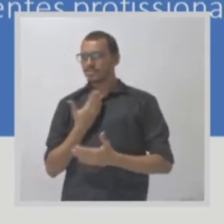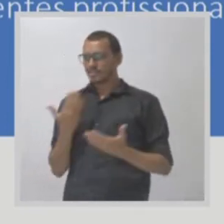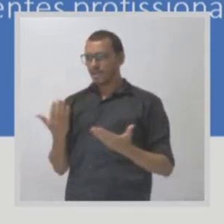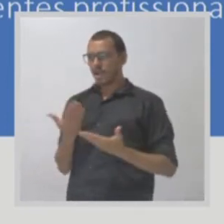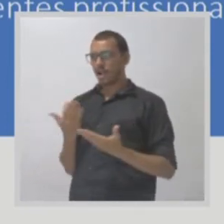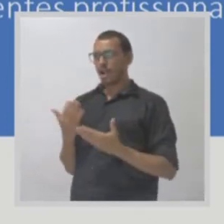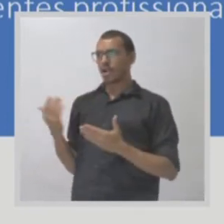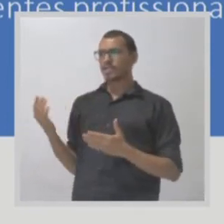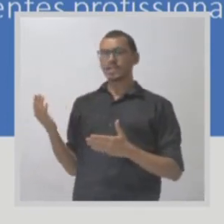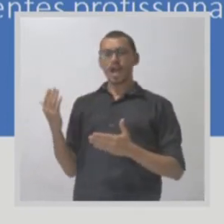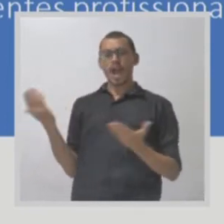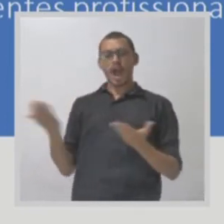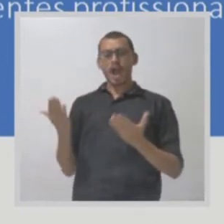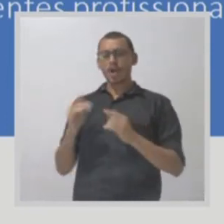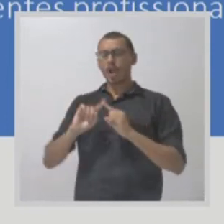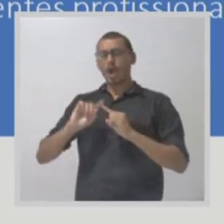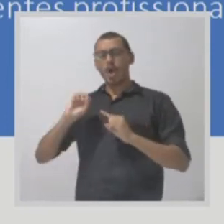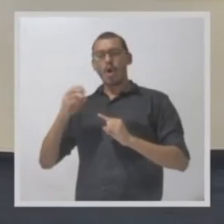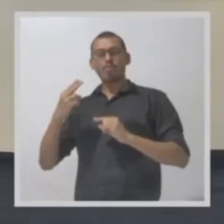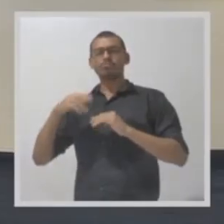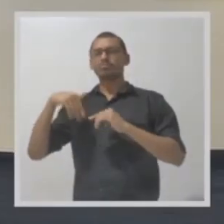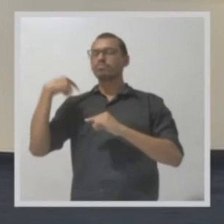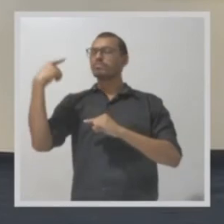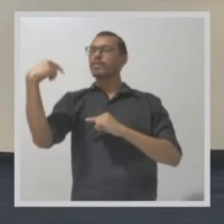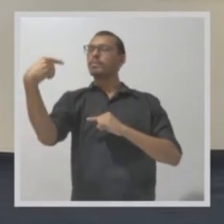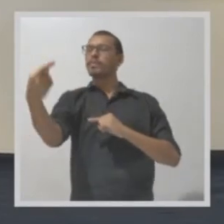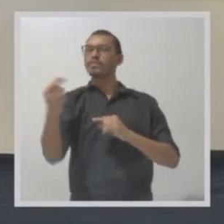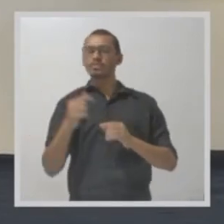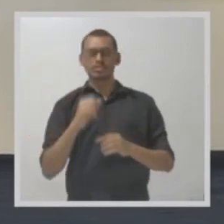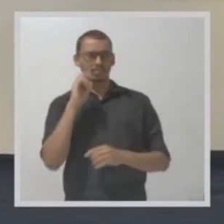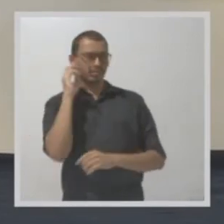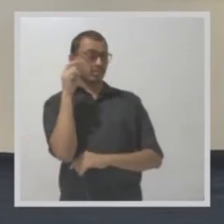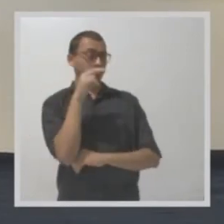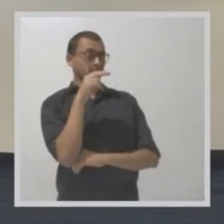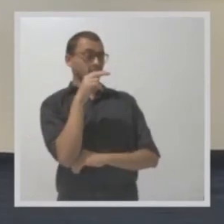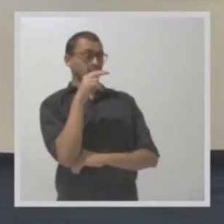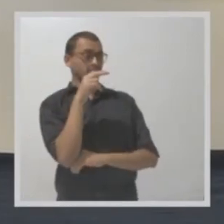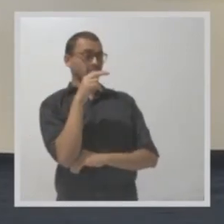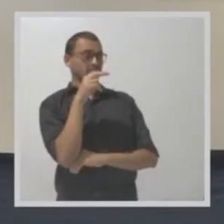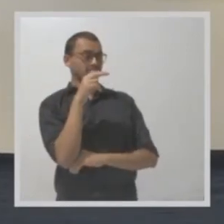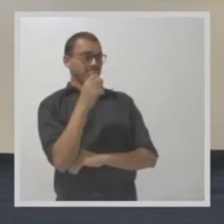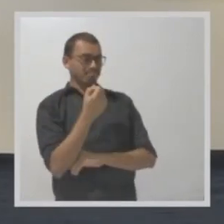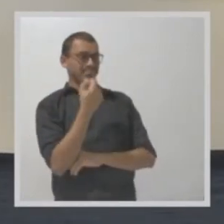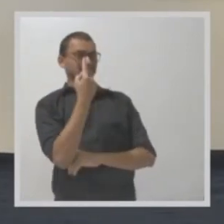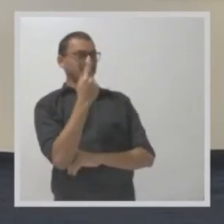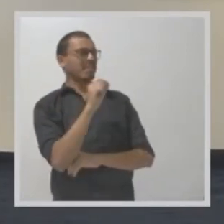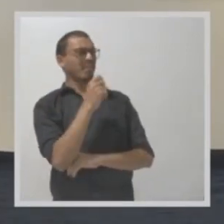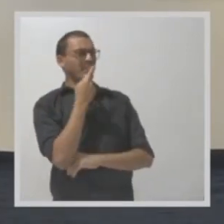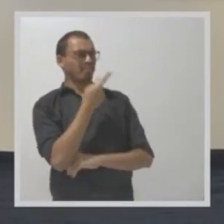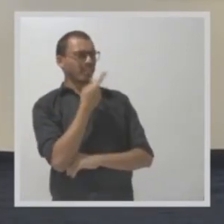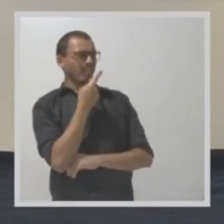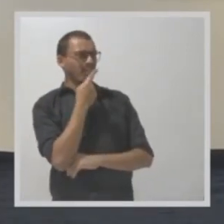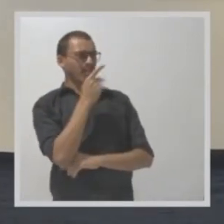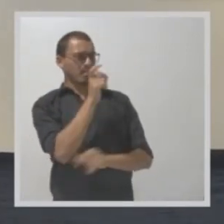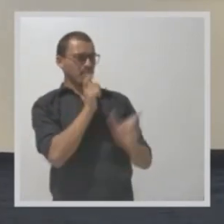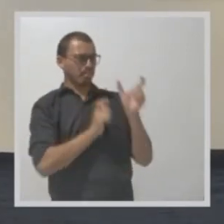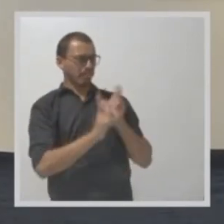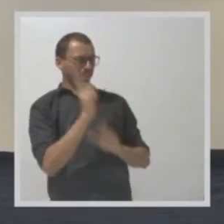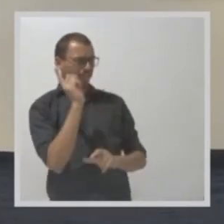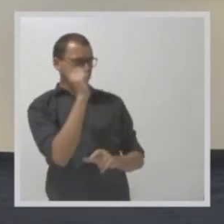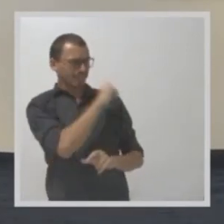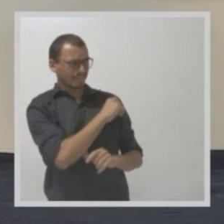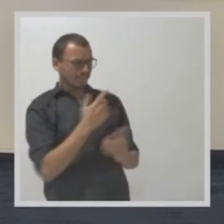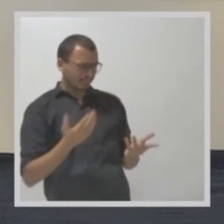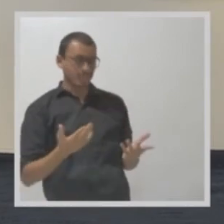ou mais tardiamente. O surfista o olha de um jeito. O que ele está falando? Por quê? Porque ele se utilizou